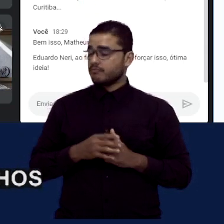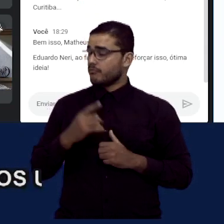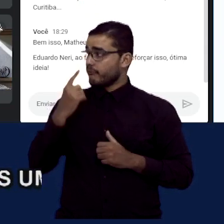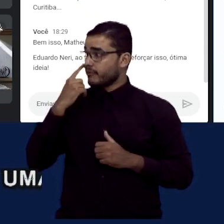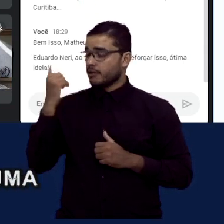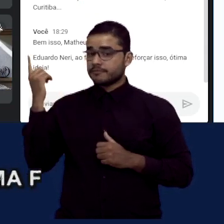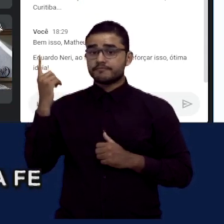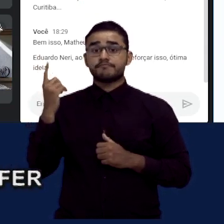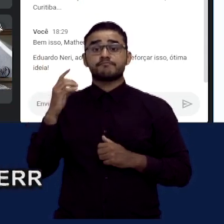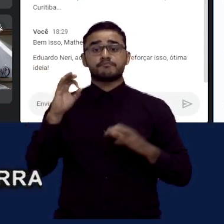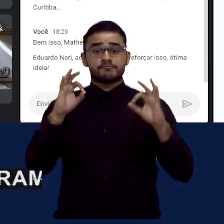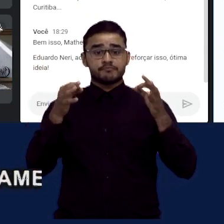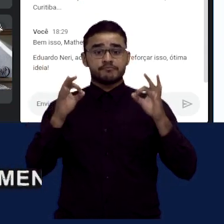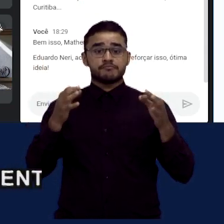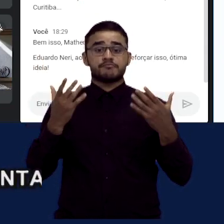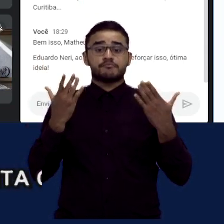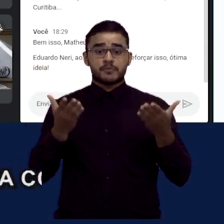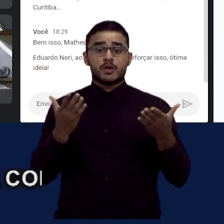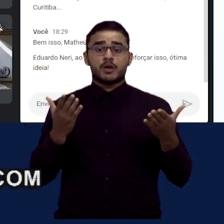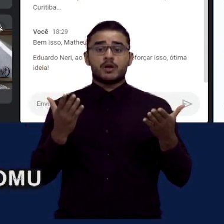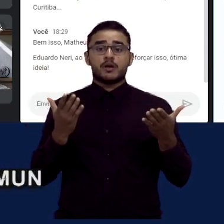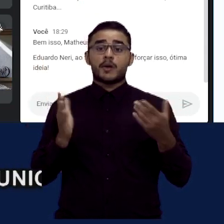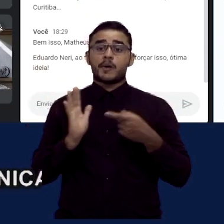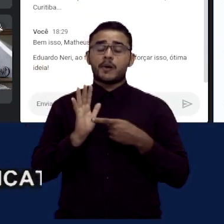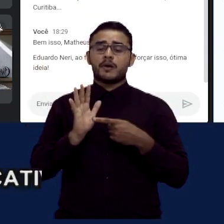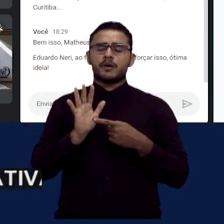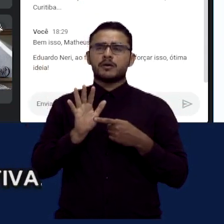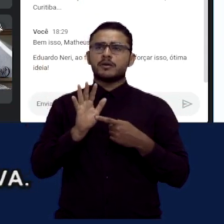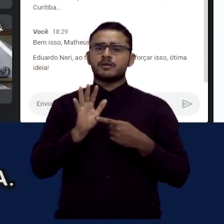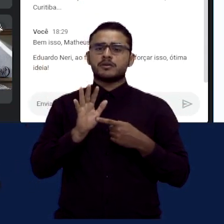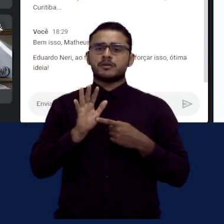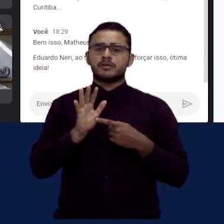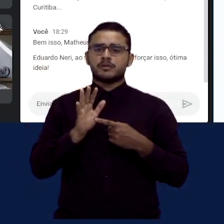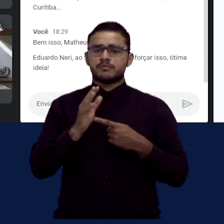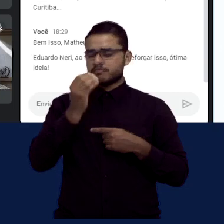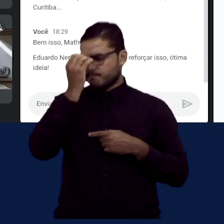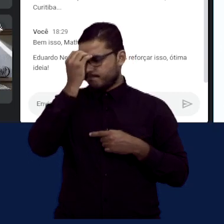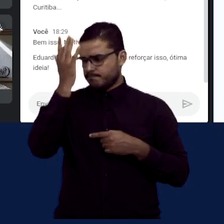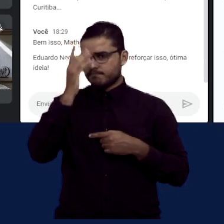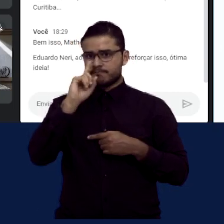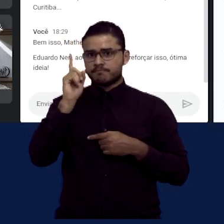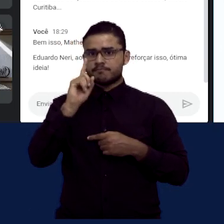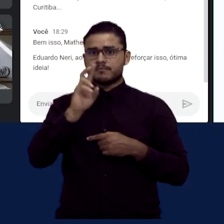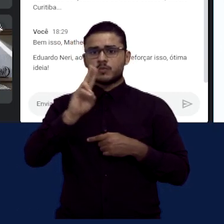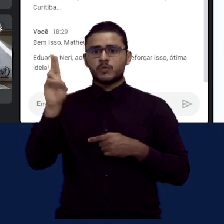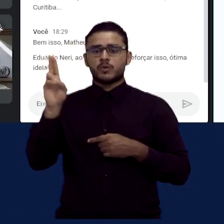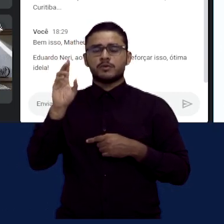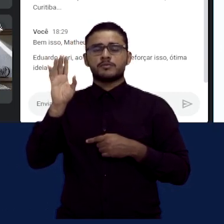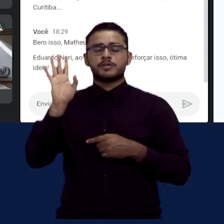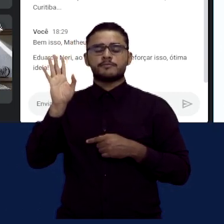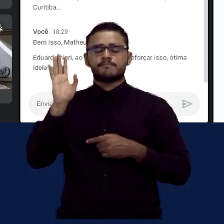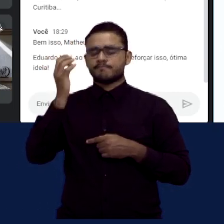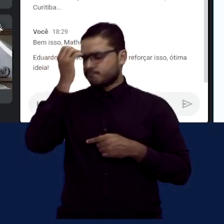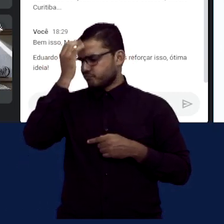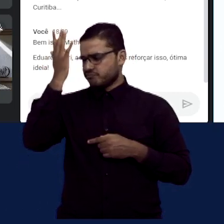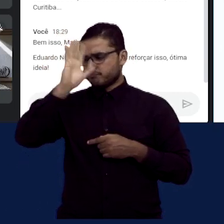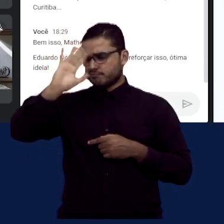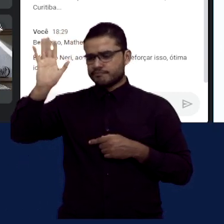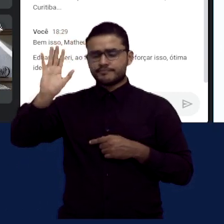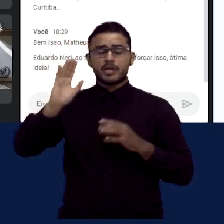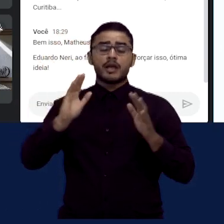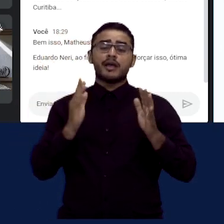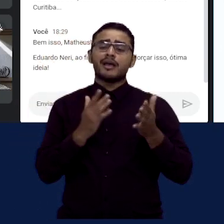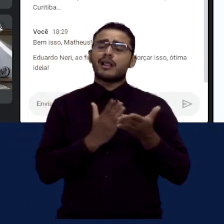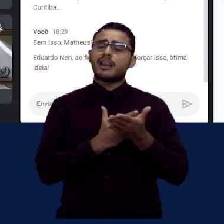fez agora, se eu não me engano foi não, realmente não lembro, então não vou arriscar o nome do autor, em que ele fala